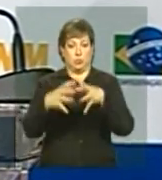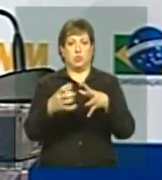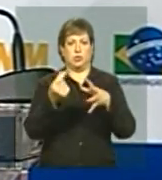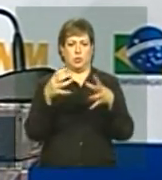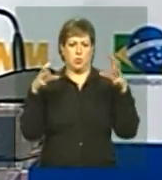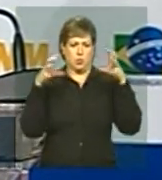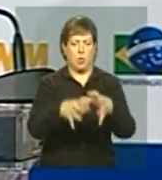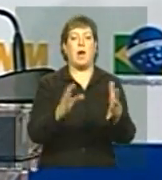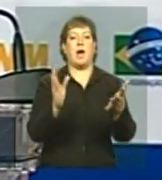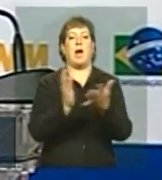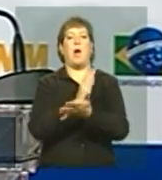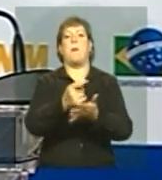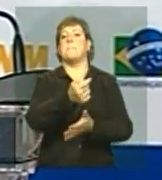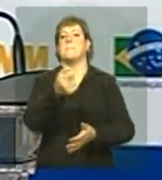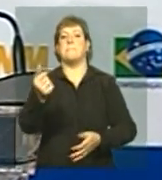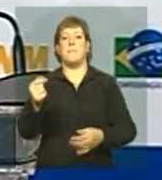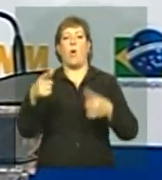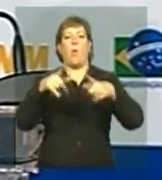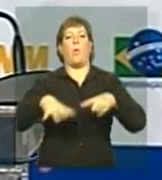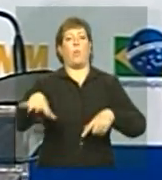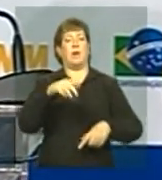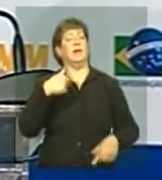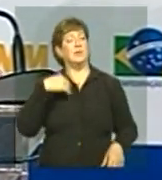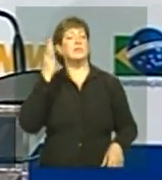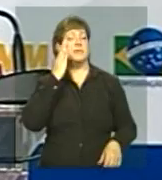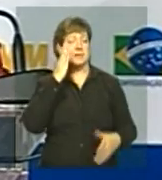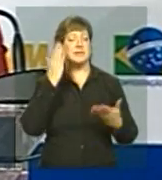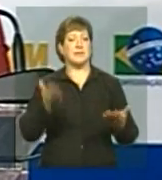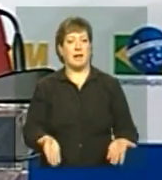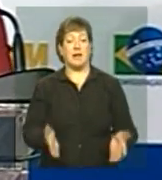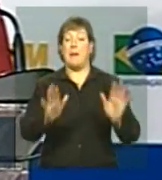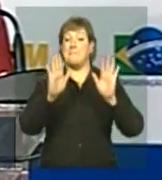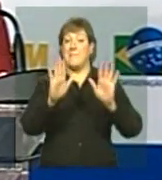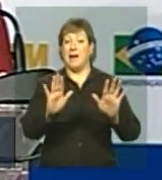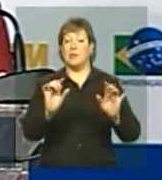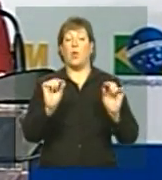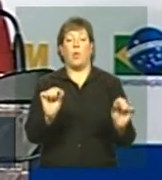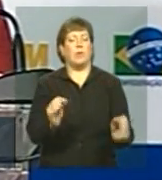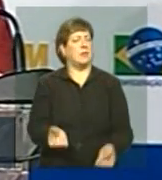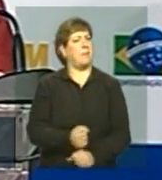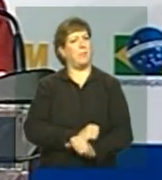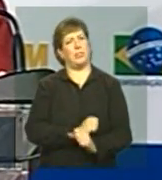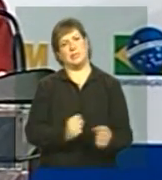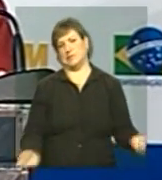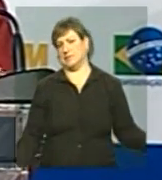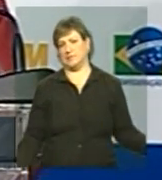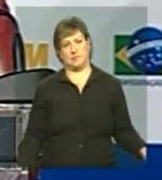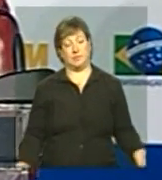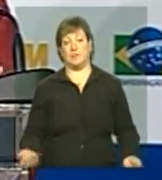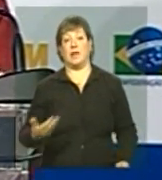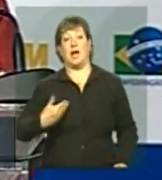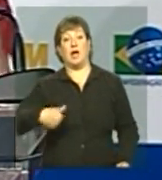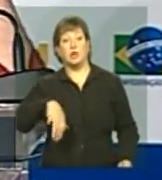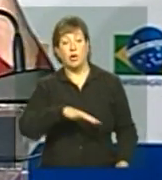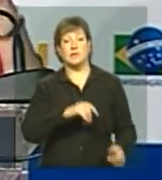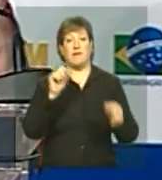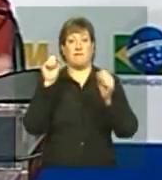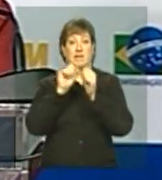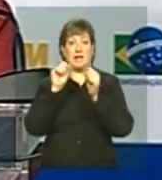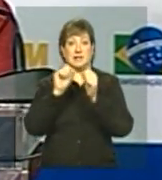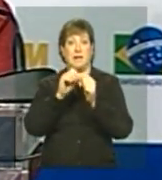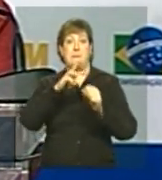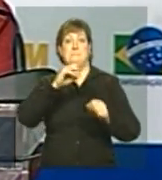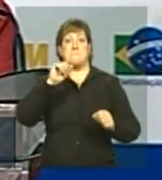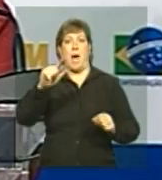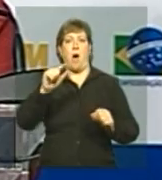regiões. Eu sei disso. Agora, o que não é possível é nós criarmos um mal